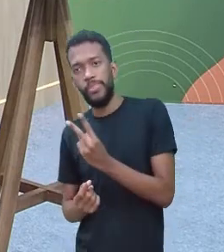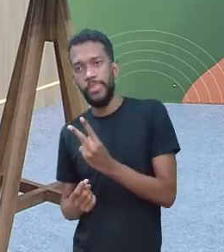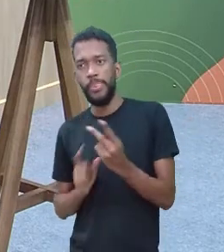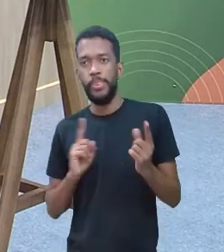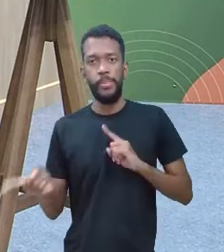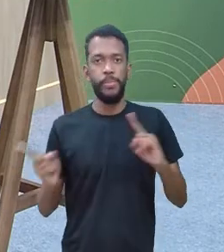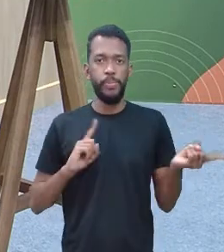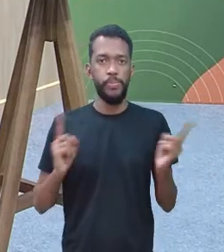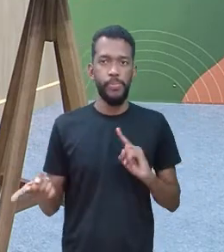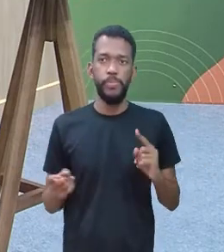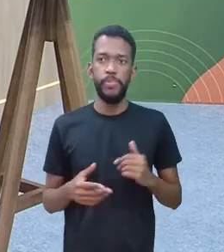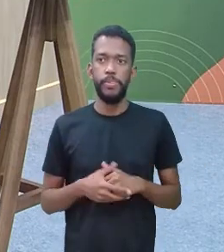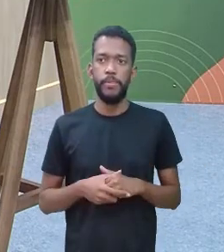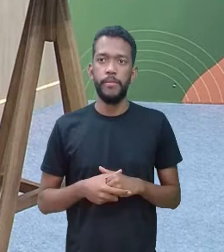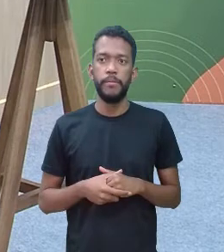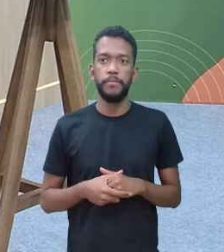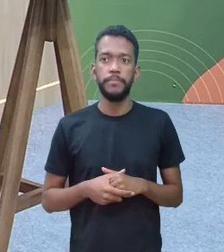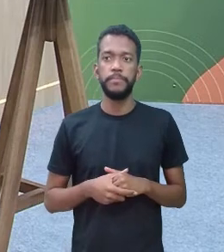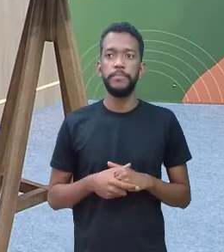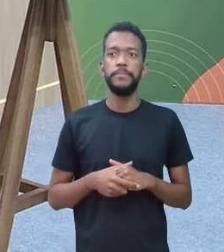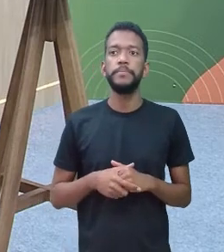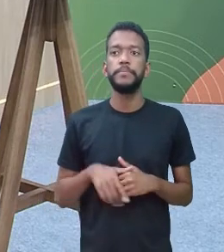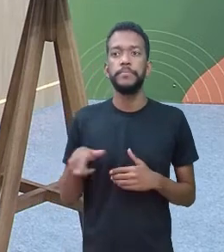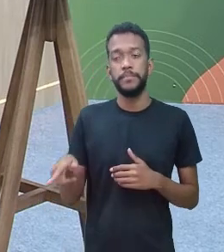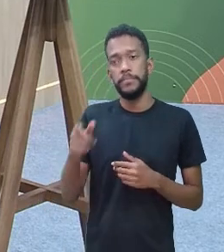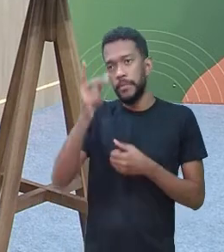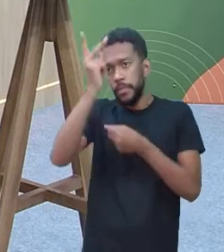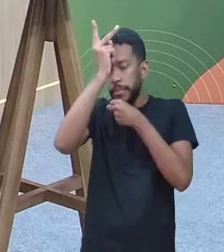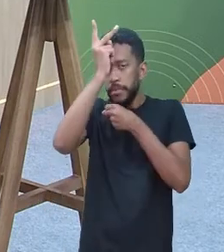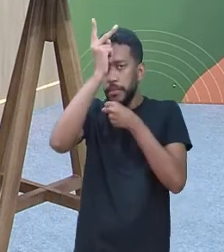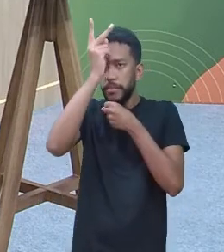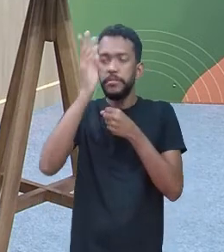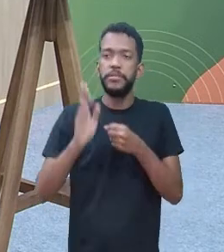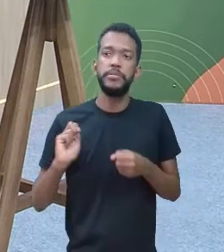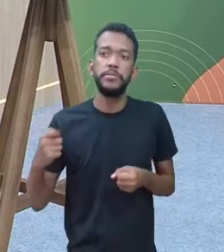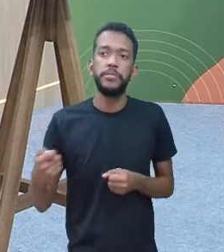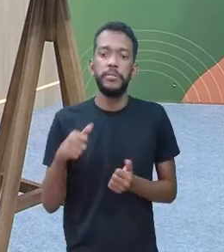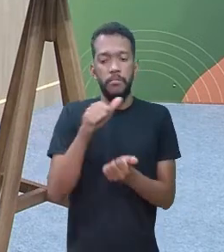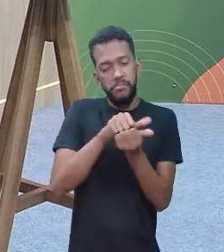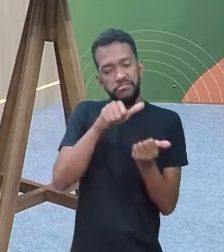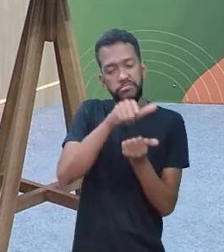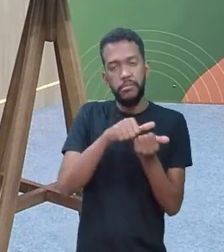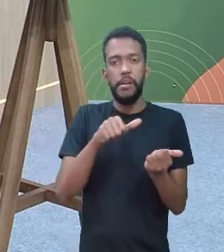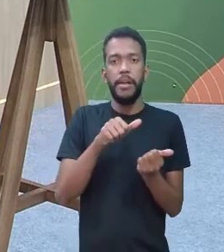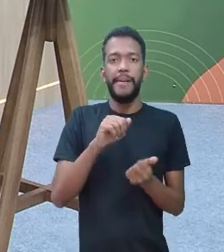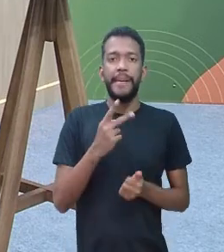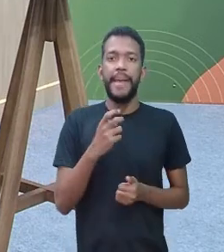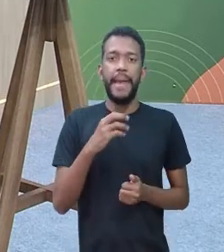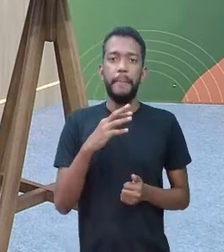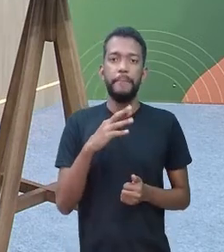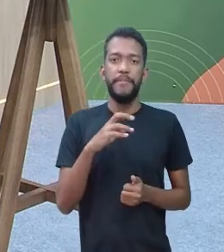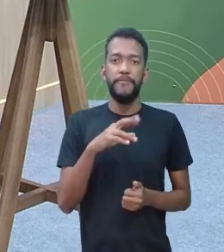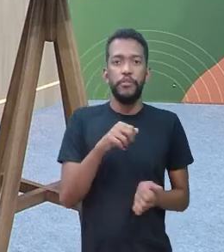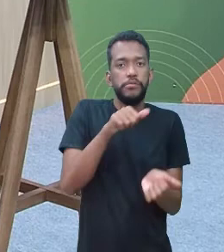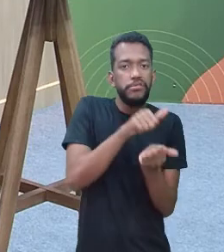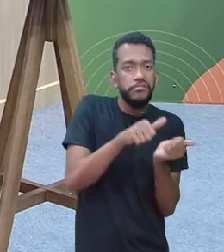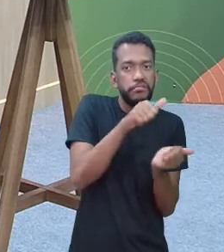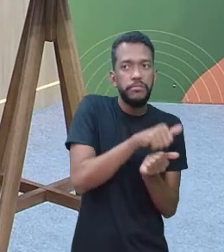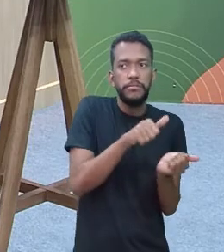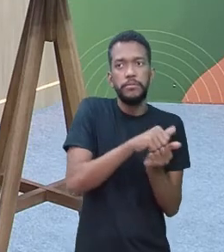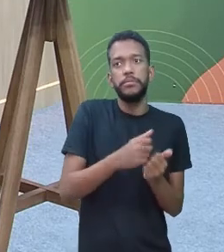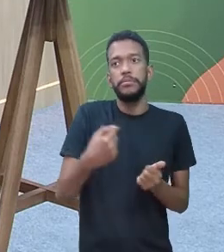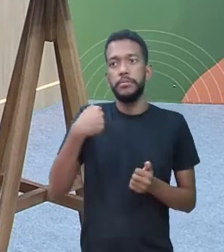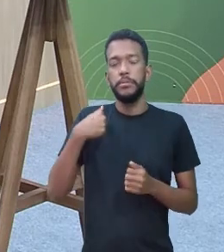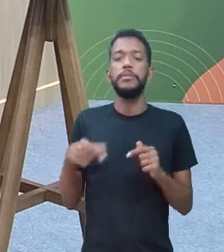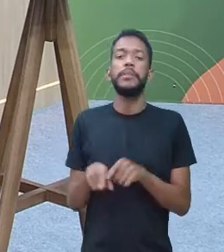consumidor secundário. Aqui o bode está representando aí o herbívoro, né? E o homem também está sendo um consumidor